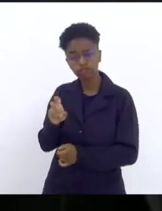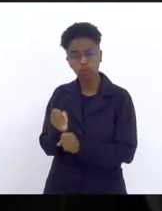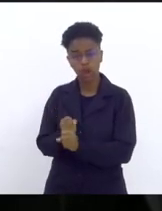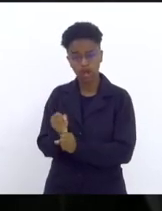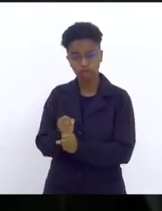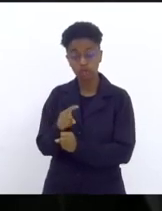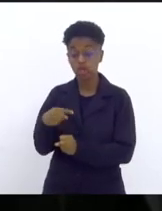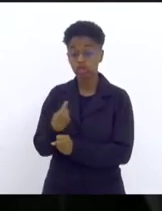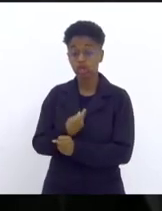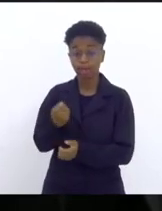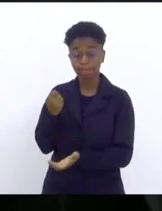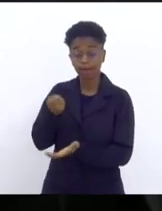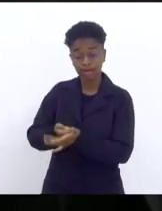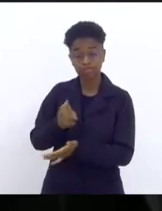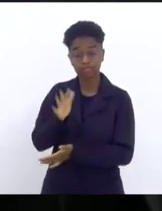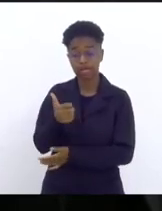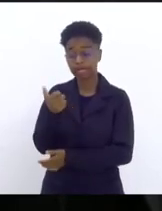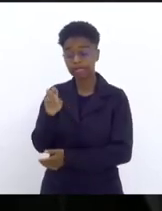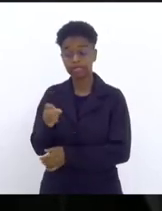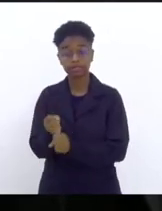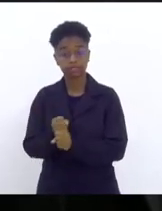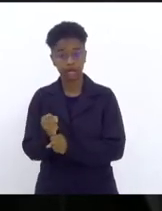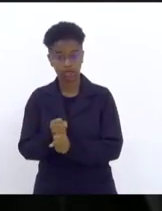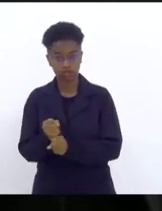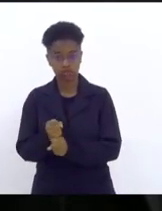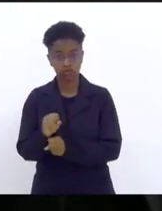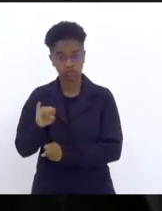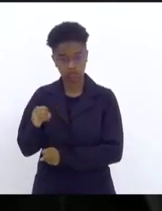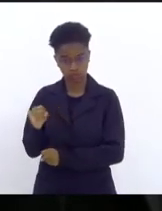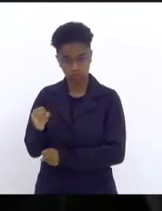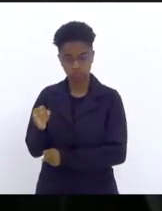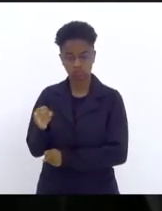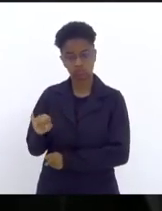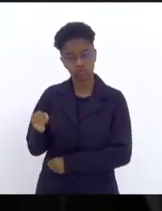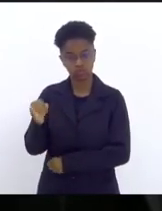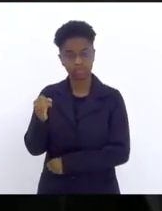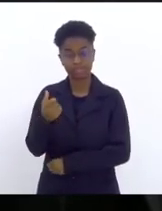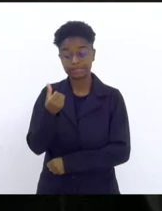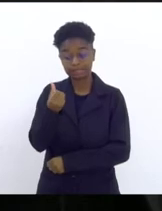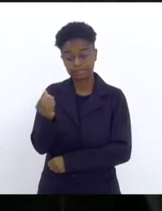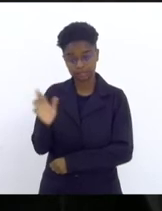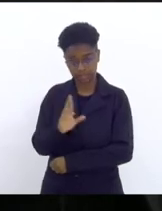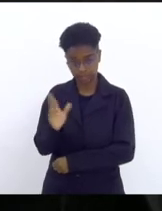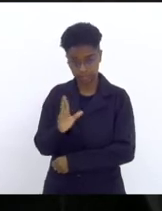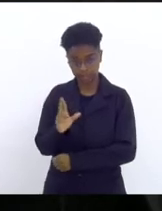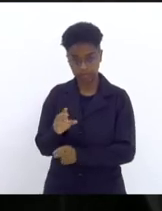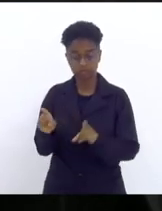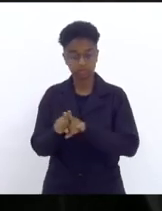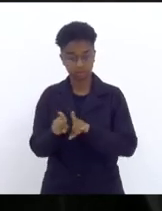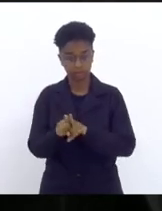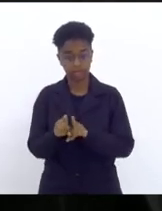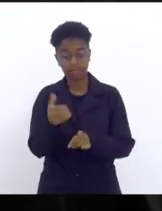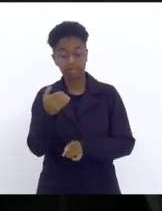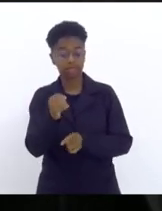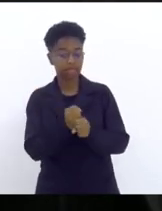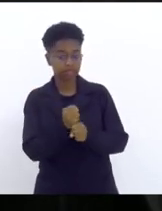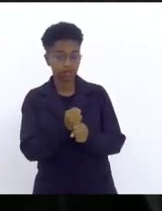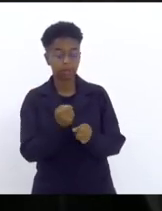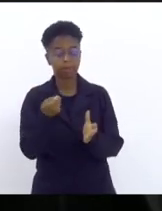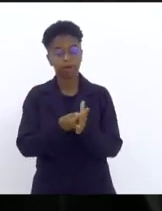pagando 15 anos juros de r$ 6 e outros 10 juros de